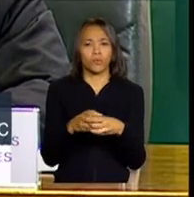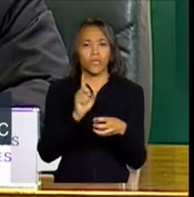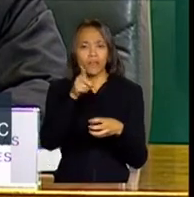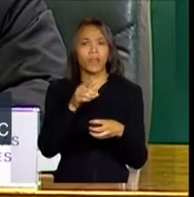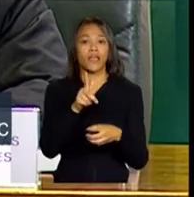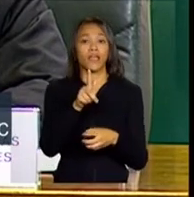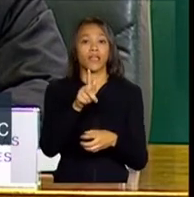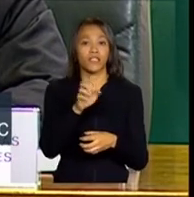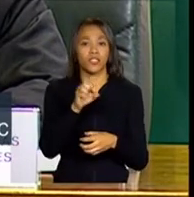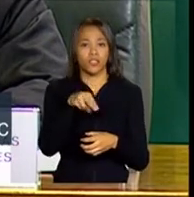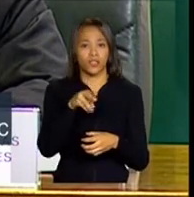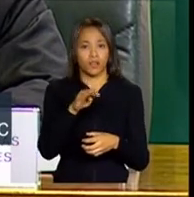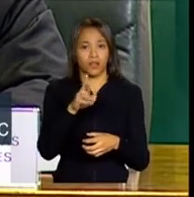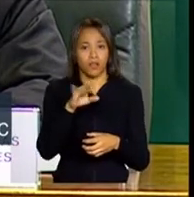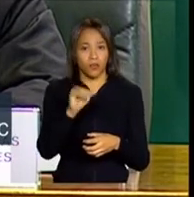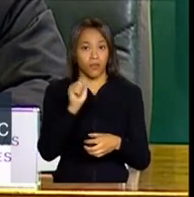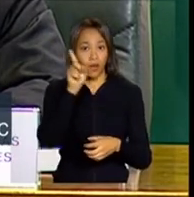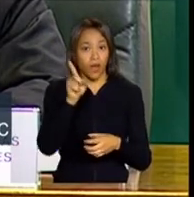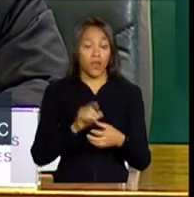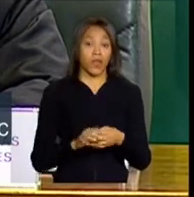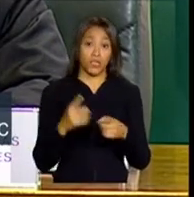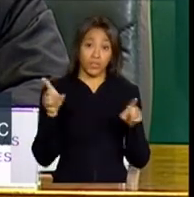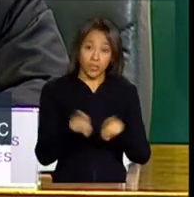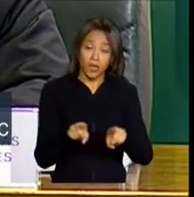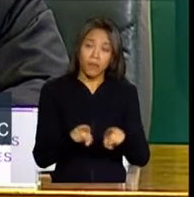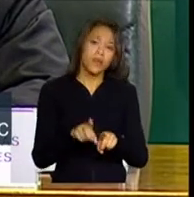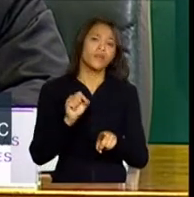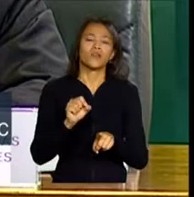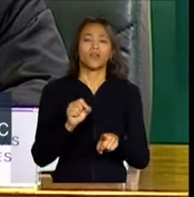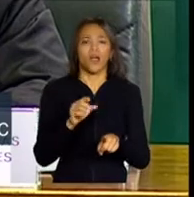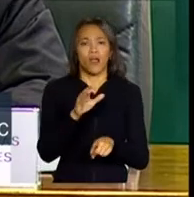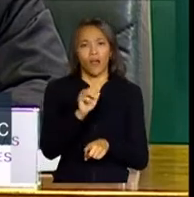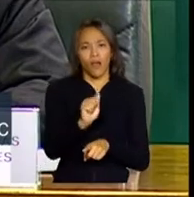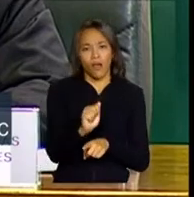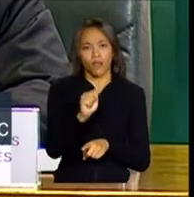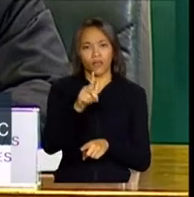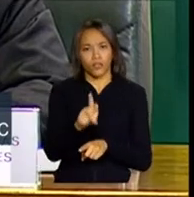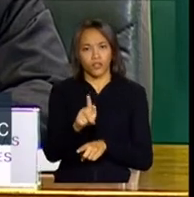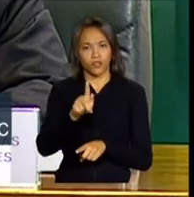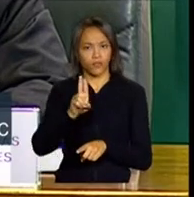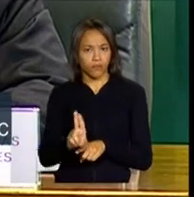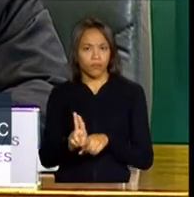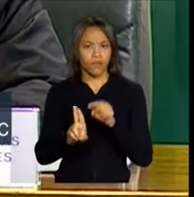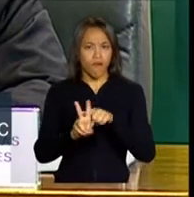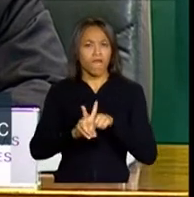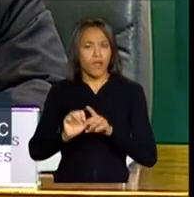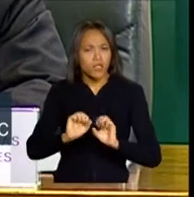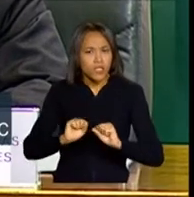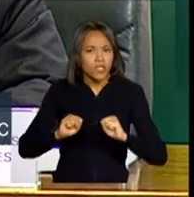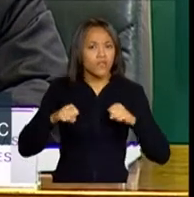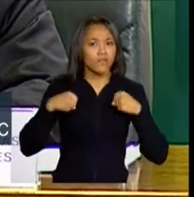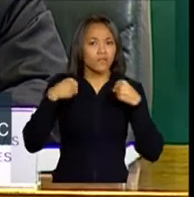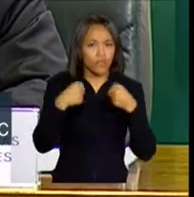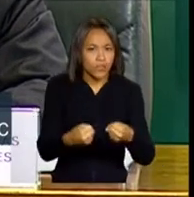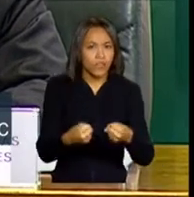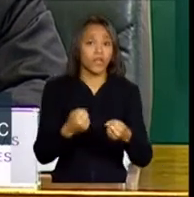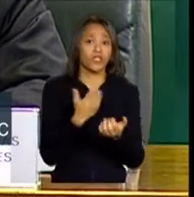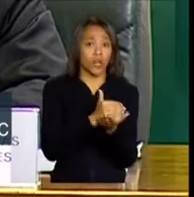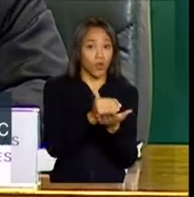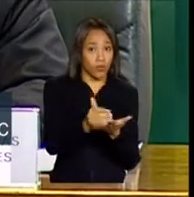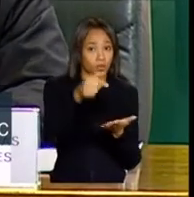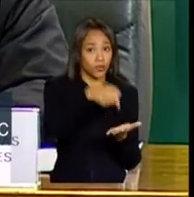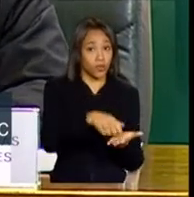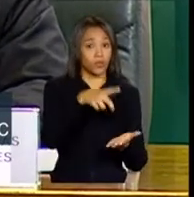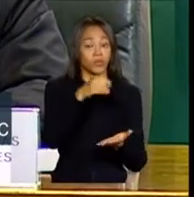Genebra os instrumentos firmados com a OAB de Agu integram esforço iniciado pelo Itamarati já